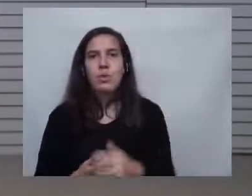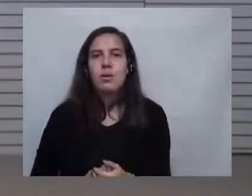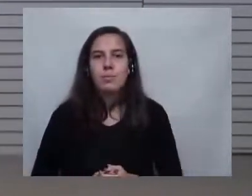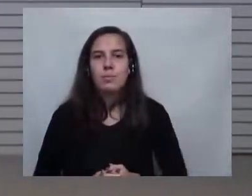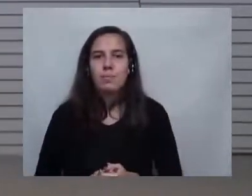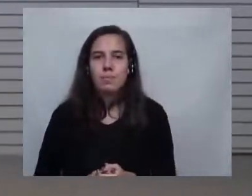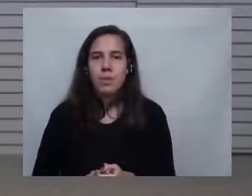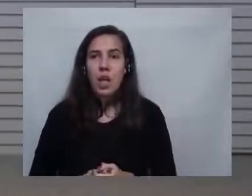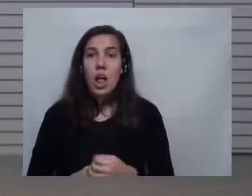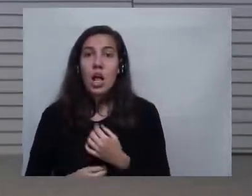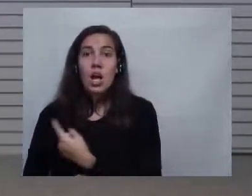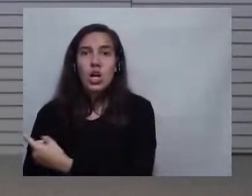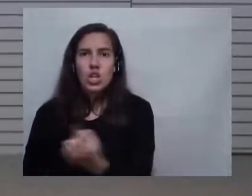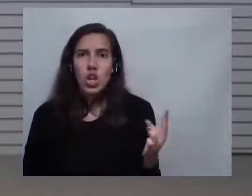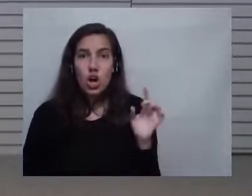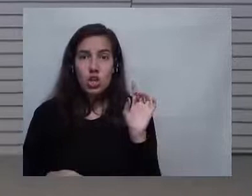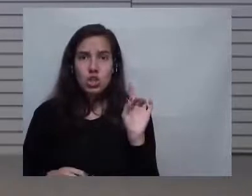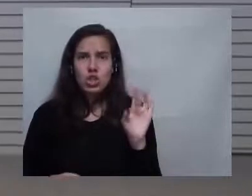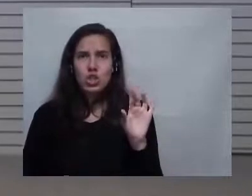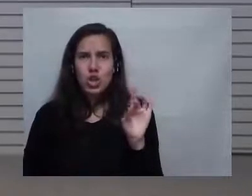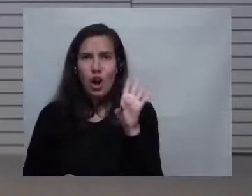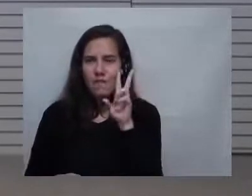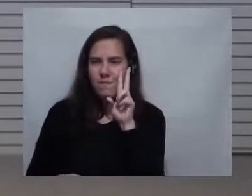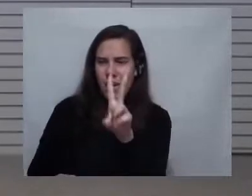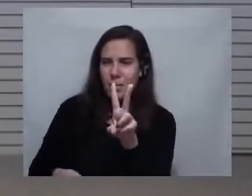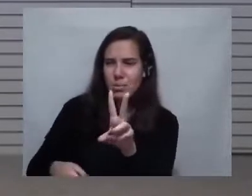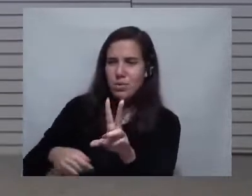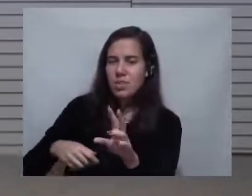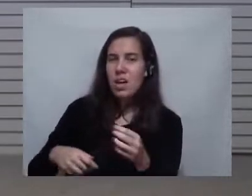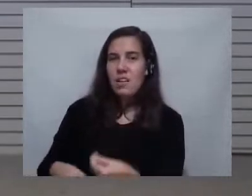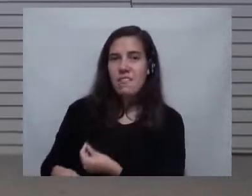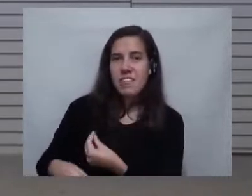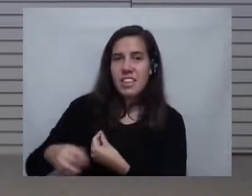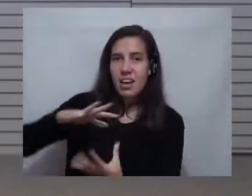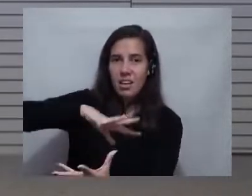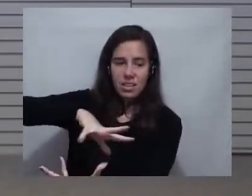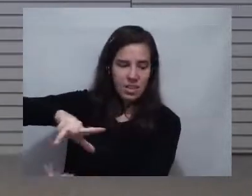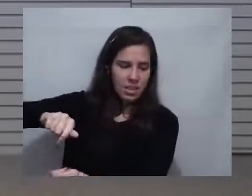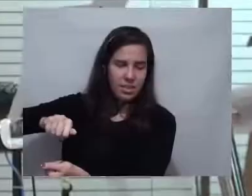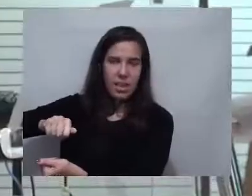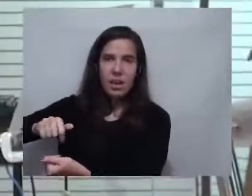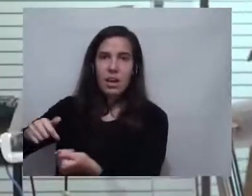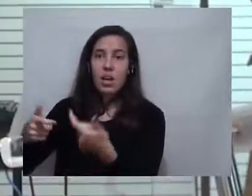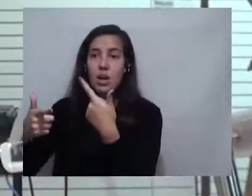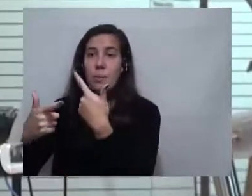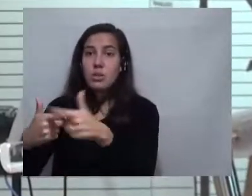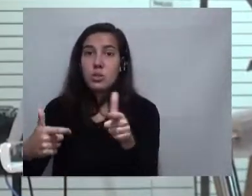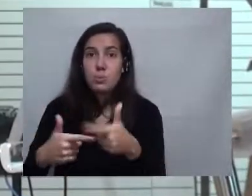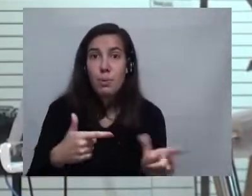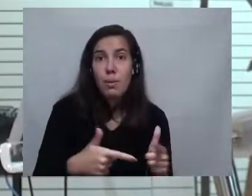visão é de que as coisas que estão acontecendo são espirituais